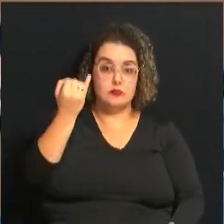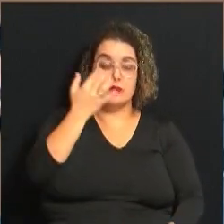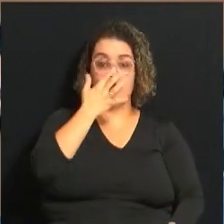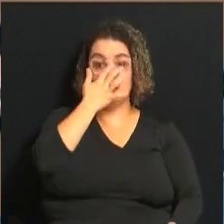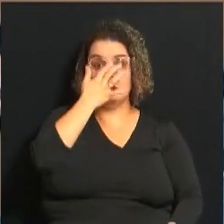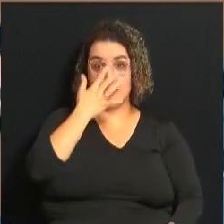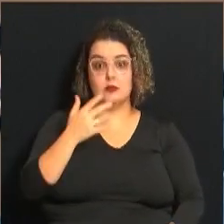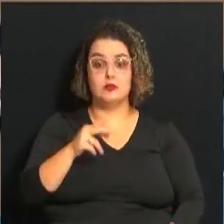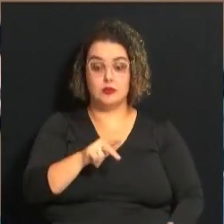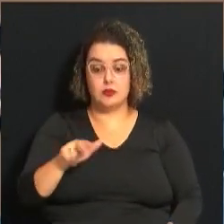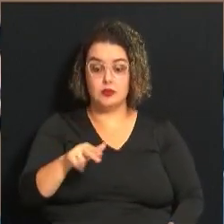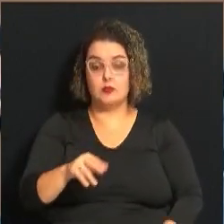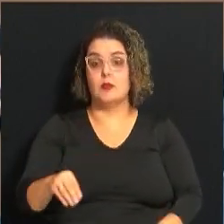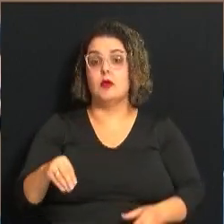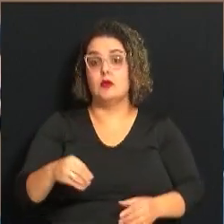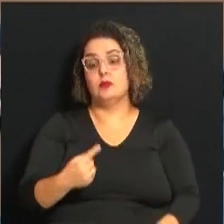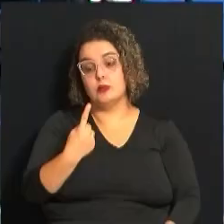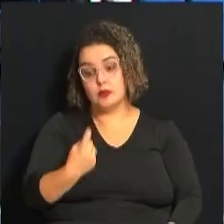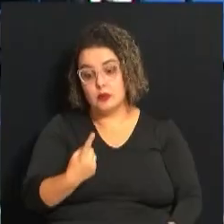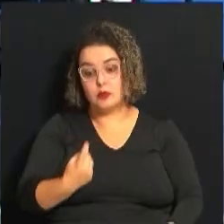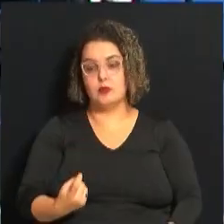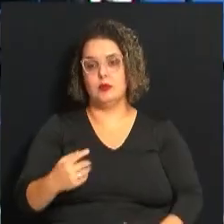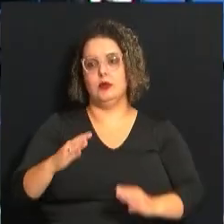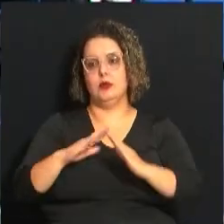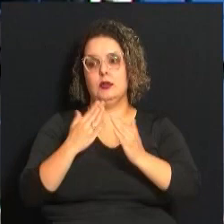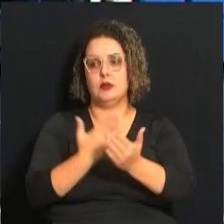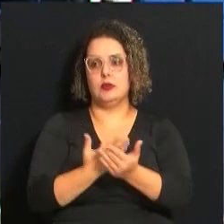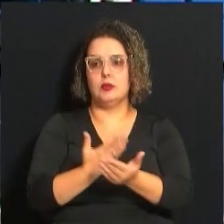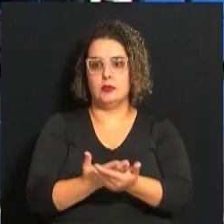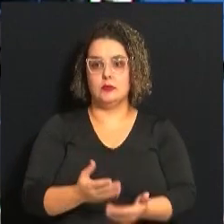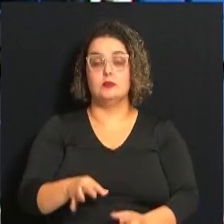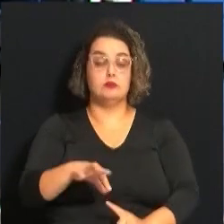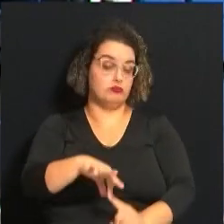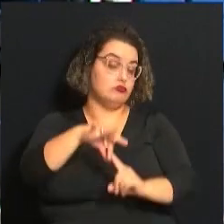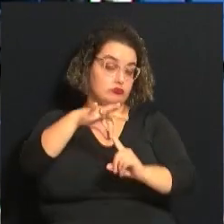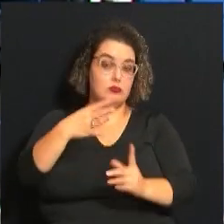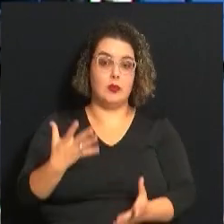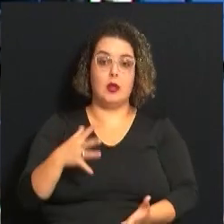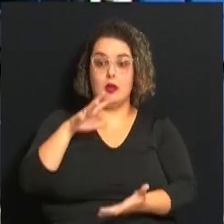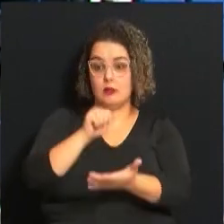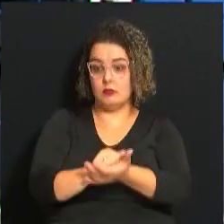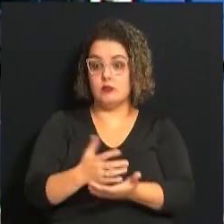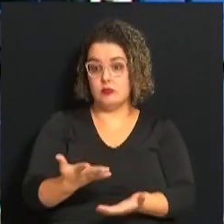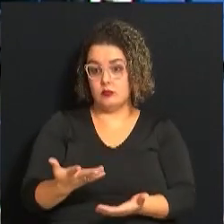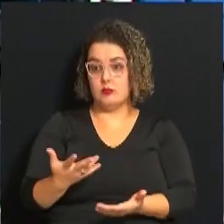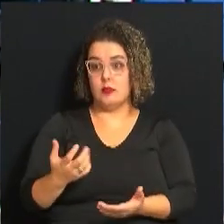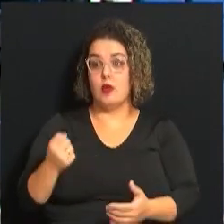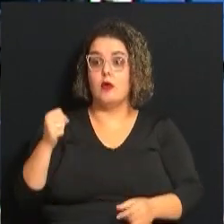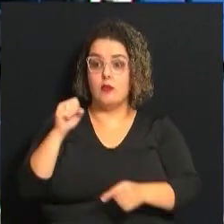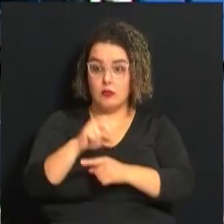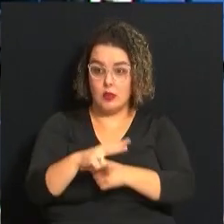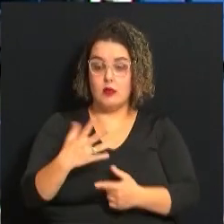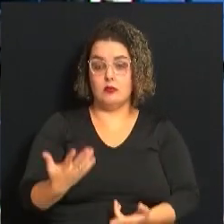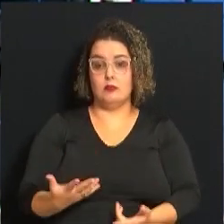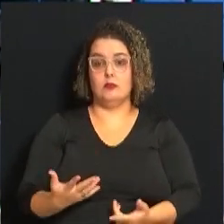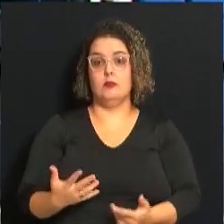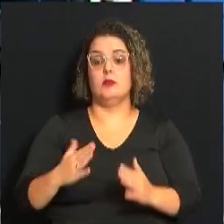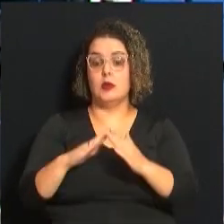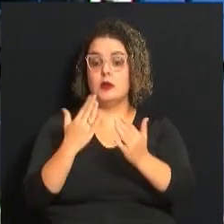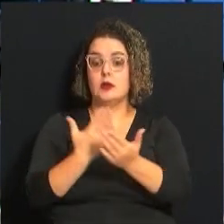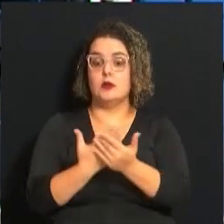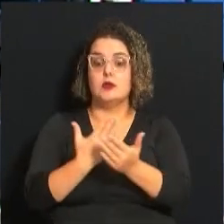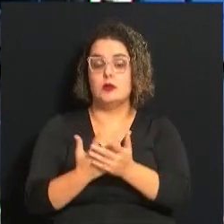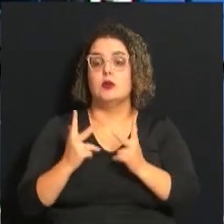dos irmãos estarem pelo menos na mesma escola. A prioridade de matrícula ou reserva de vaga será para a mesma escola